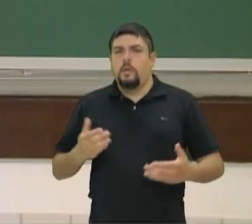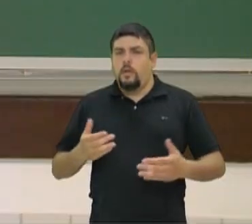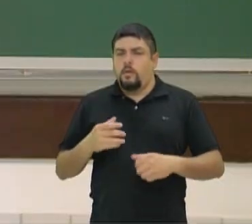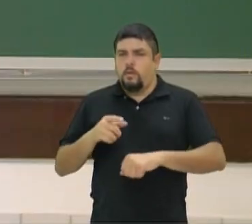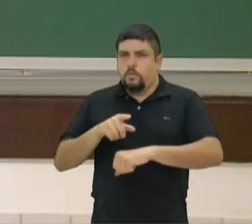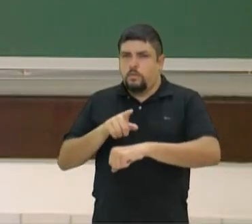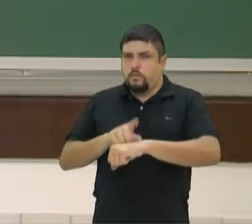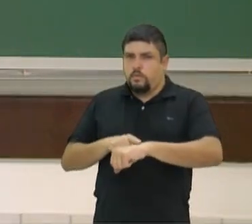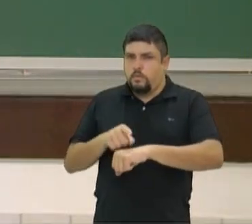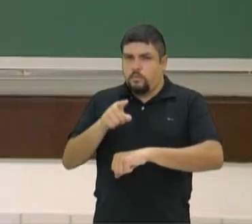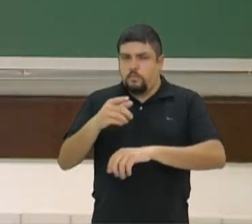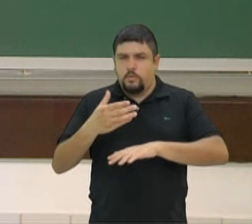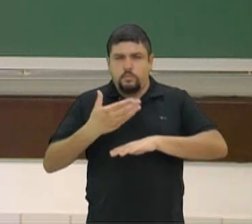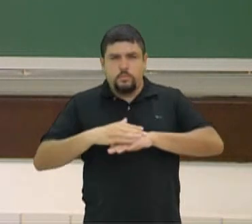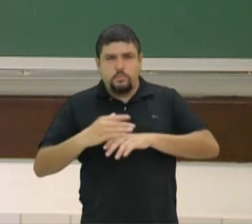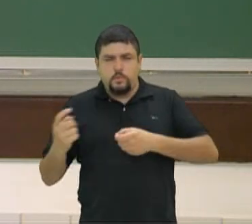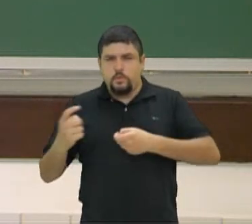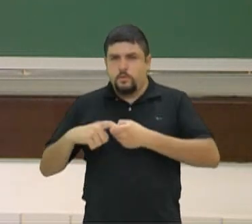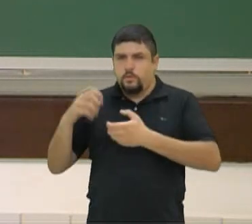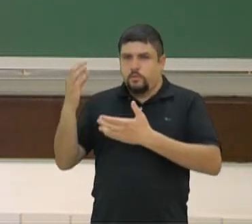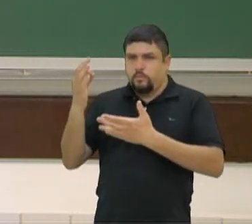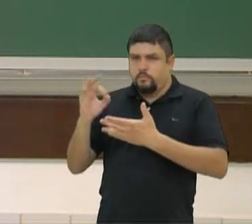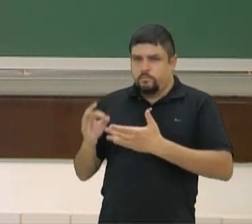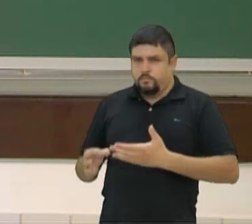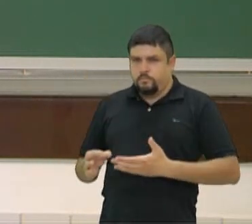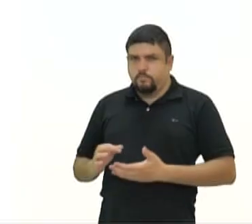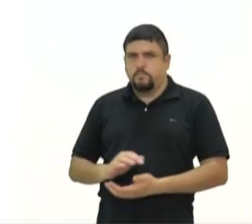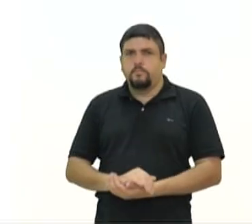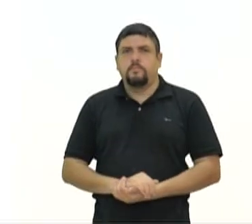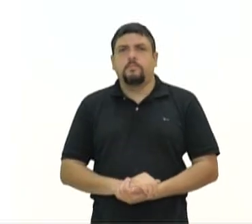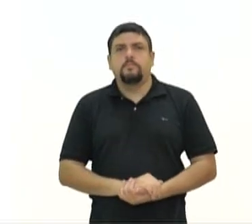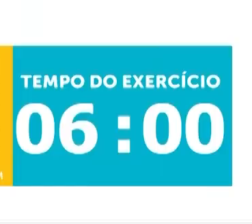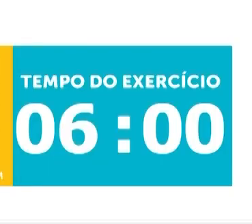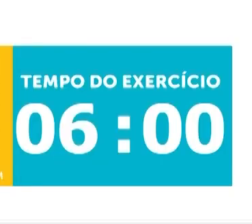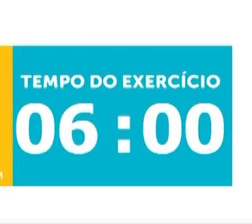para vocês e já volto para a gente fazer a correção.